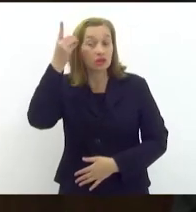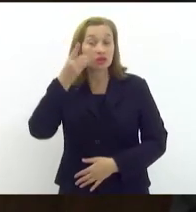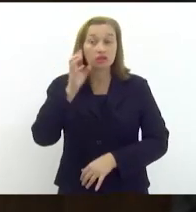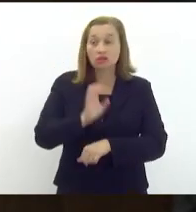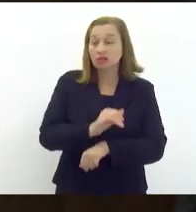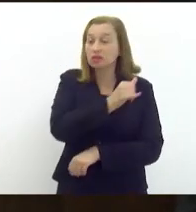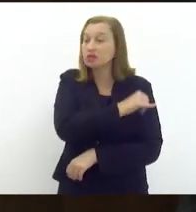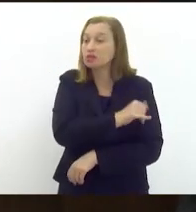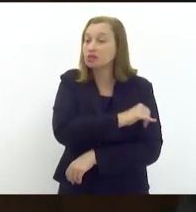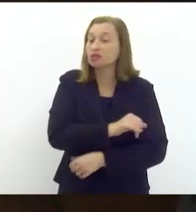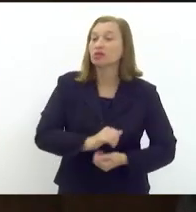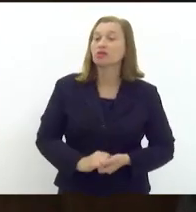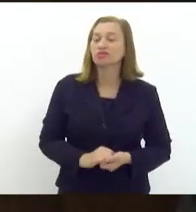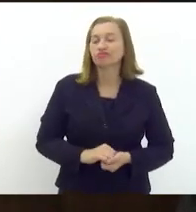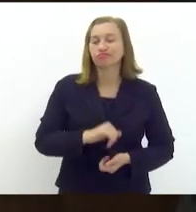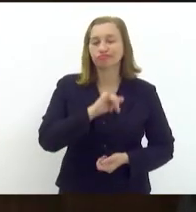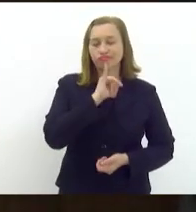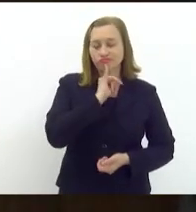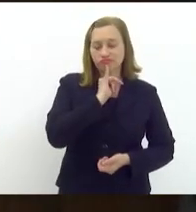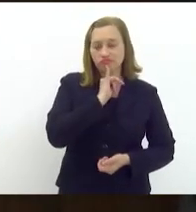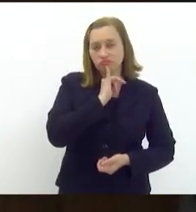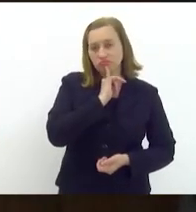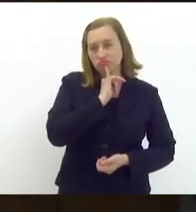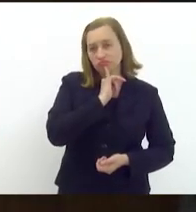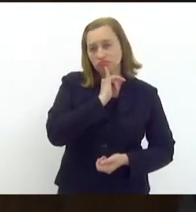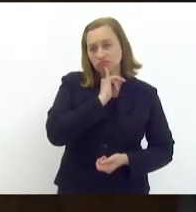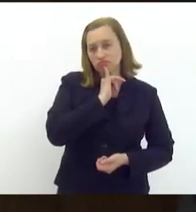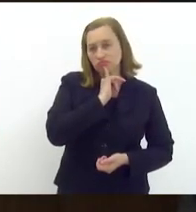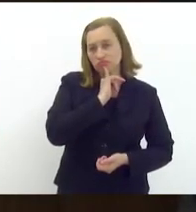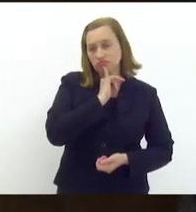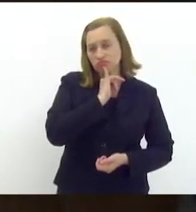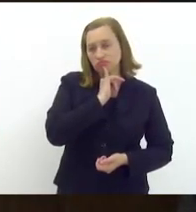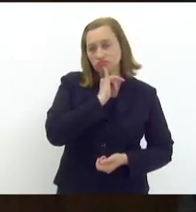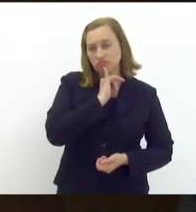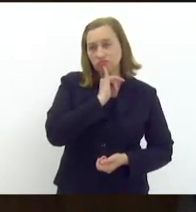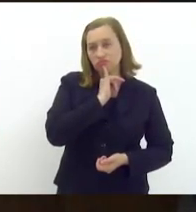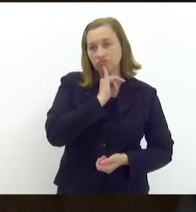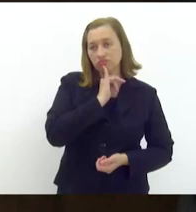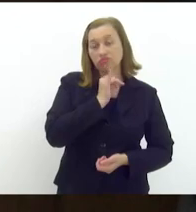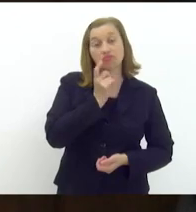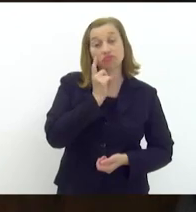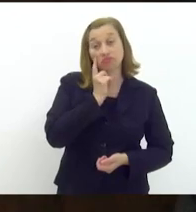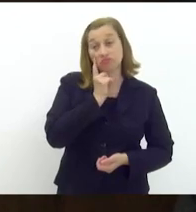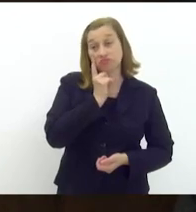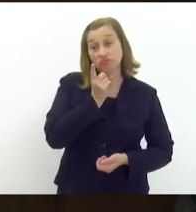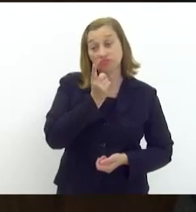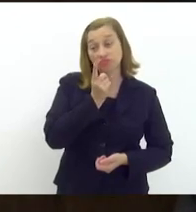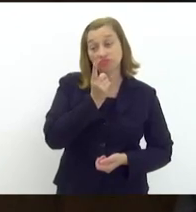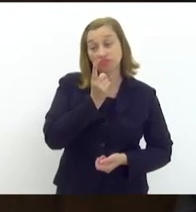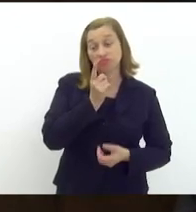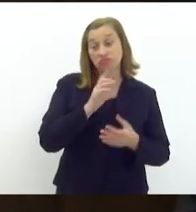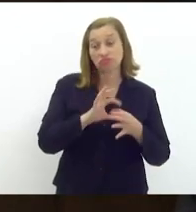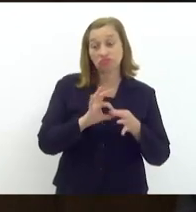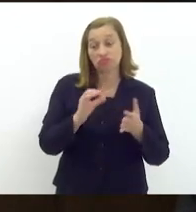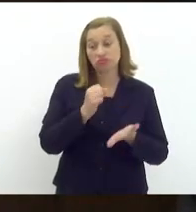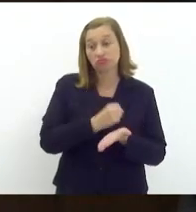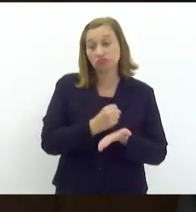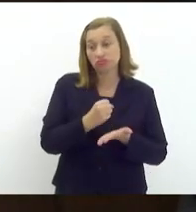e tive a infelicidade te ver uma autorização de contratação